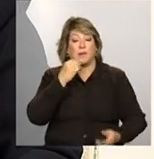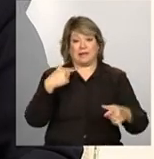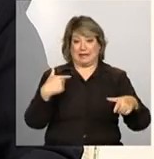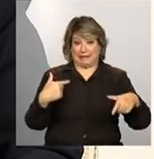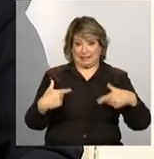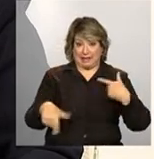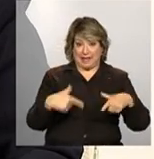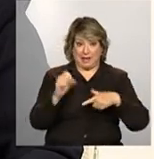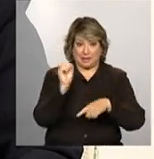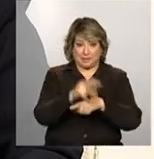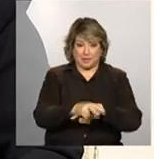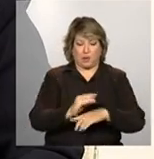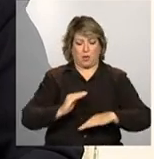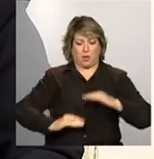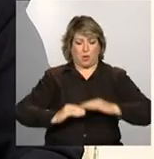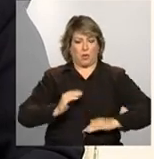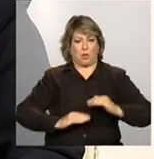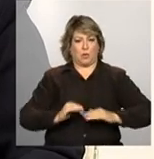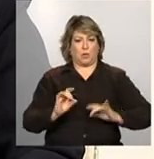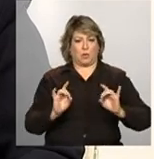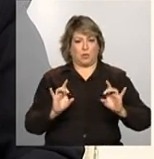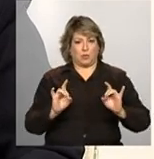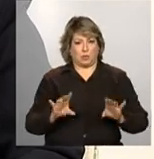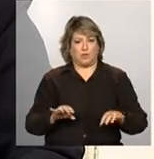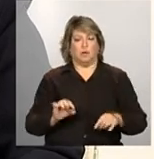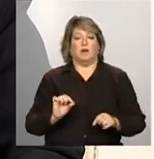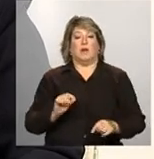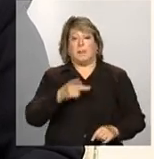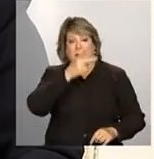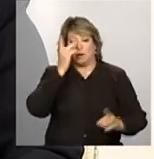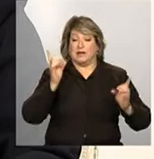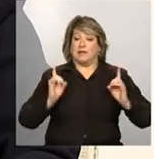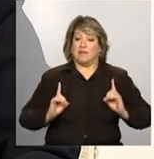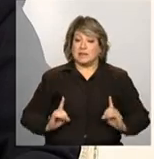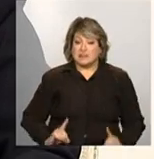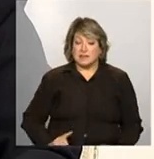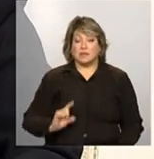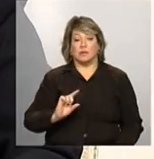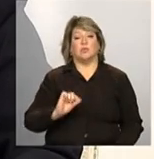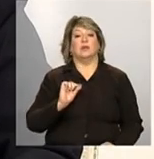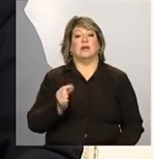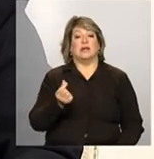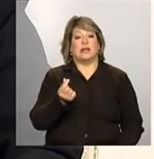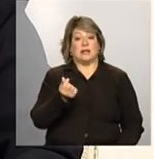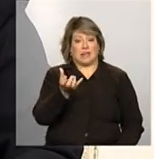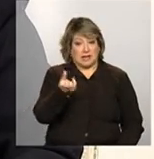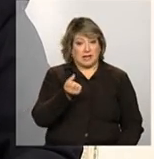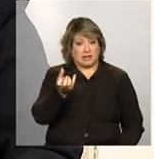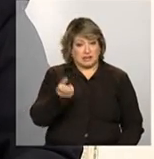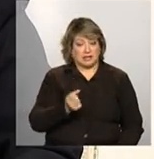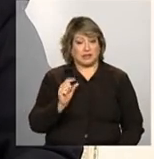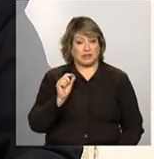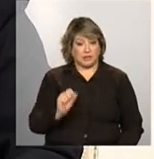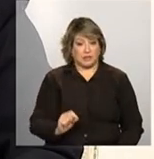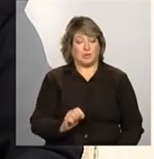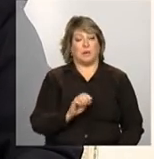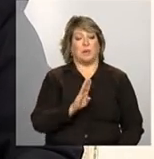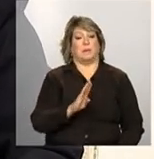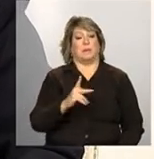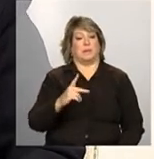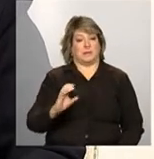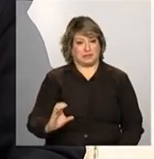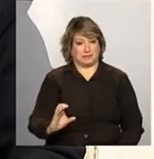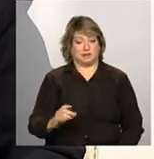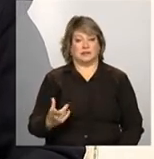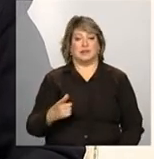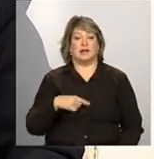a qualificação profissional para as pessoas com deficiência que recebem o benefício de prestação continuada. Então,